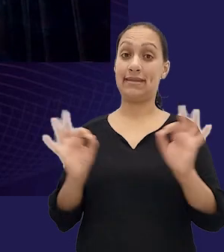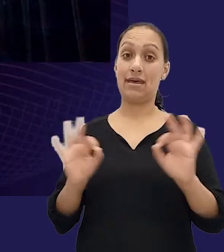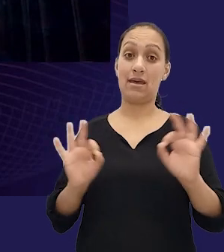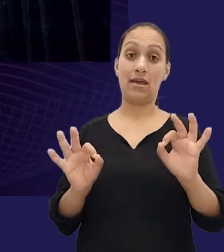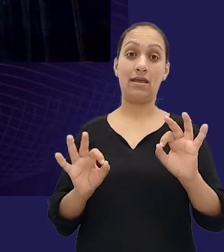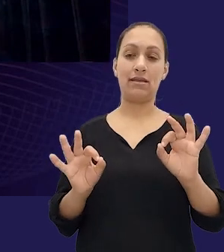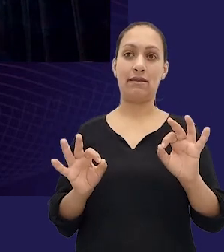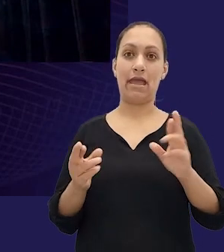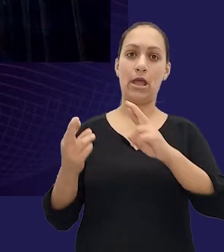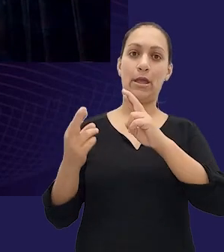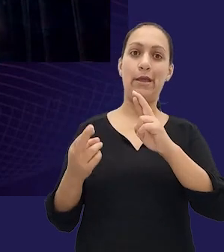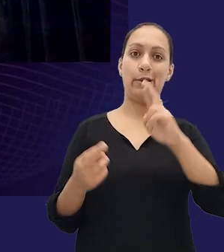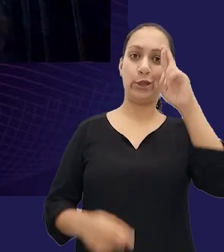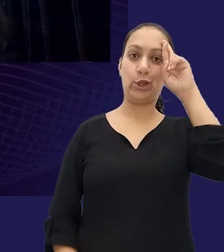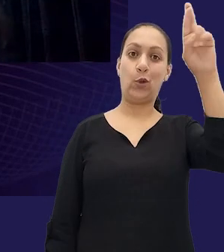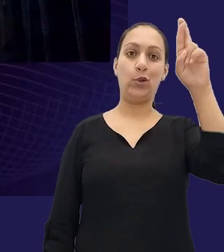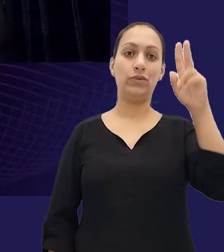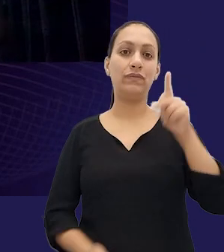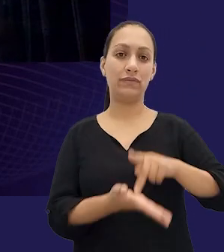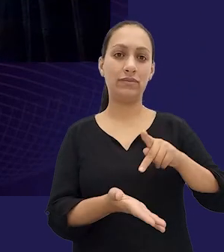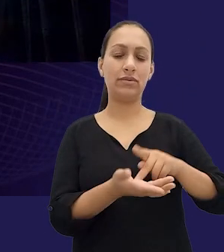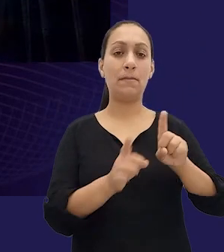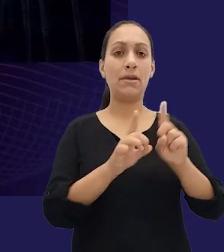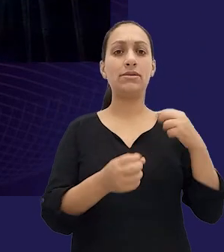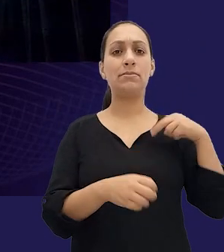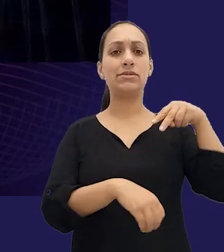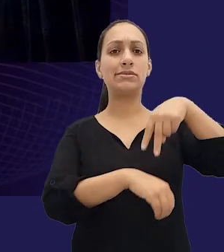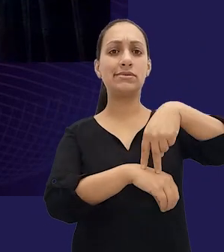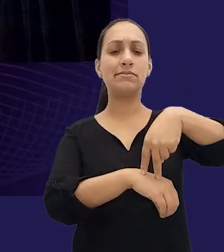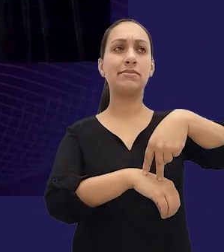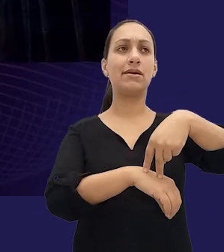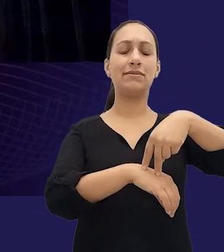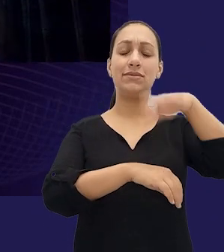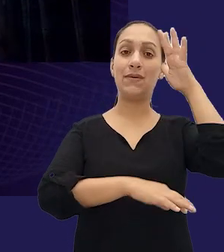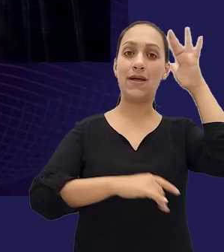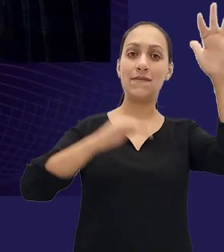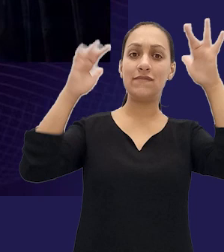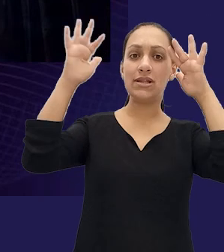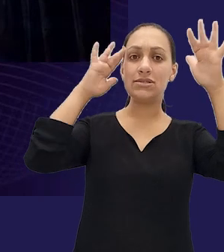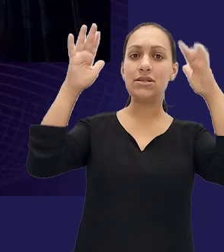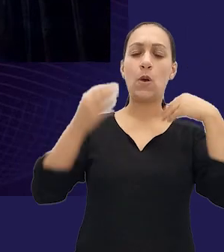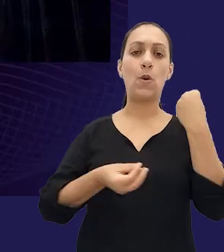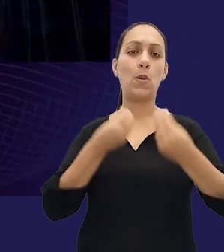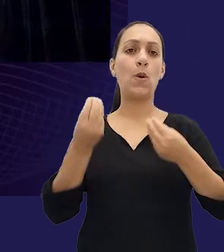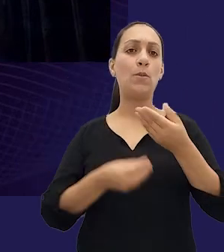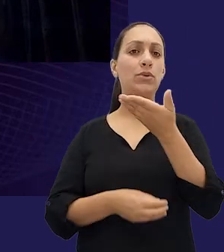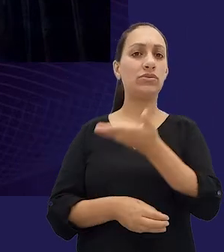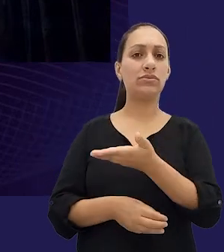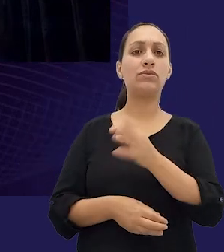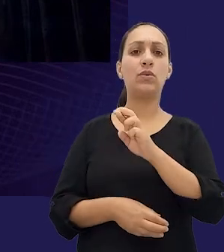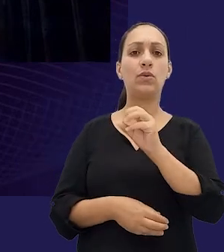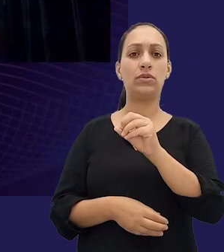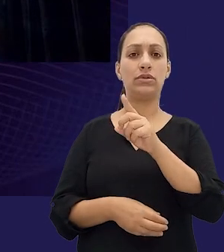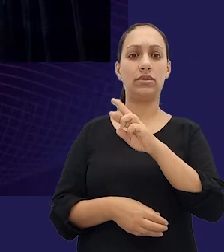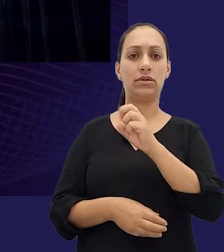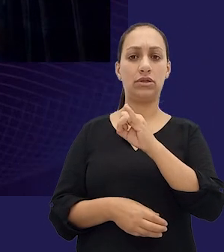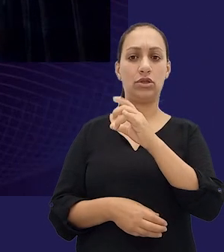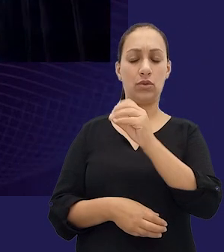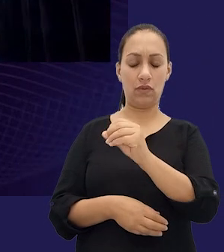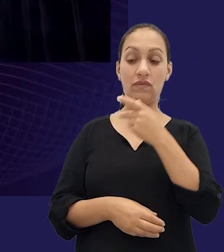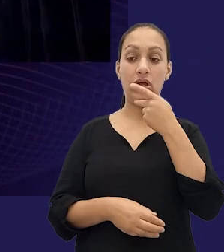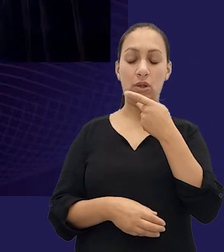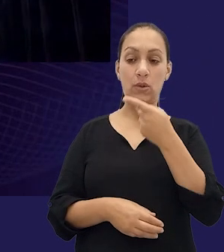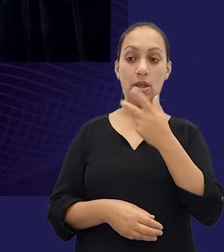gente? Isso é uma questão realmente de posicionamento, de reflexão. Como tu disseste, Rodrigo, eu acho que é bem